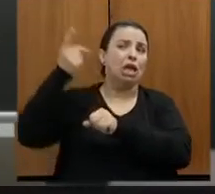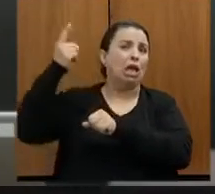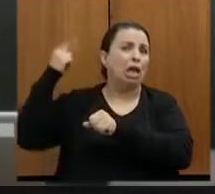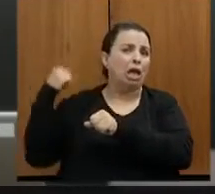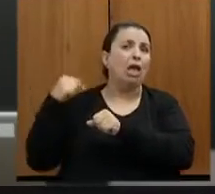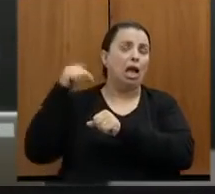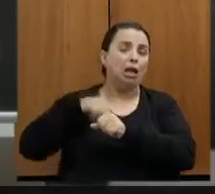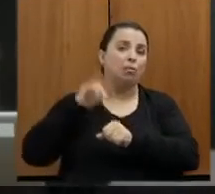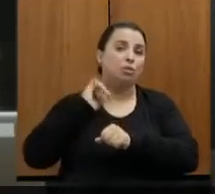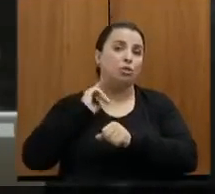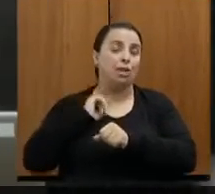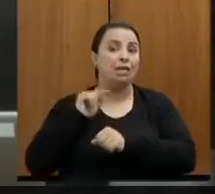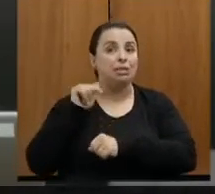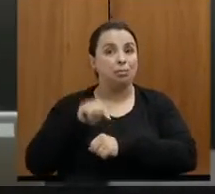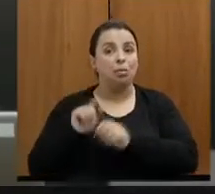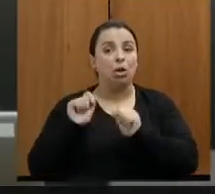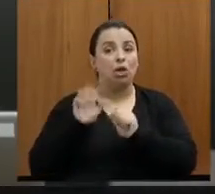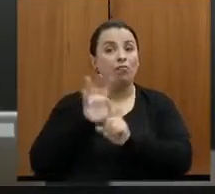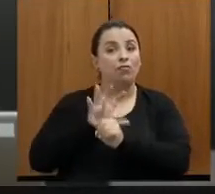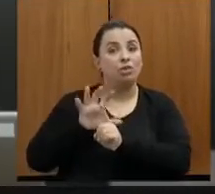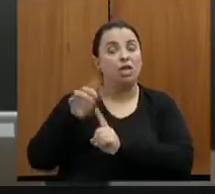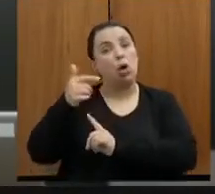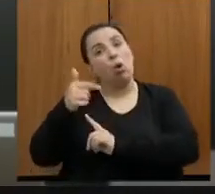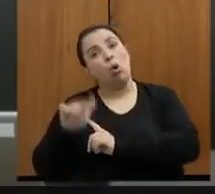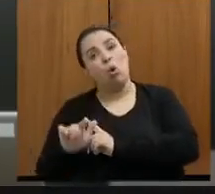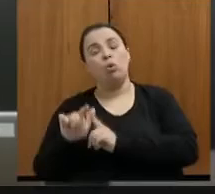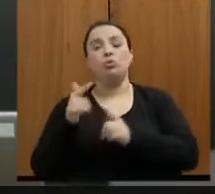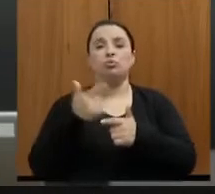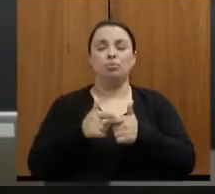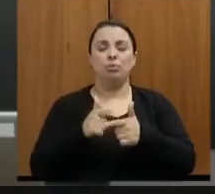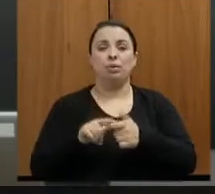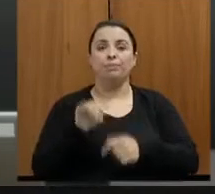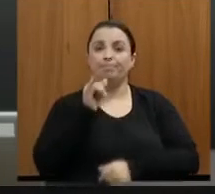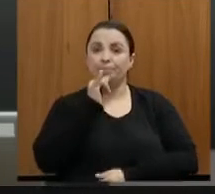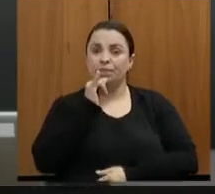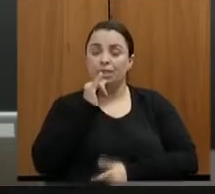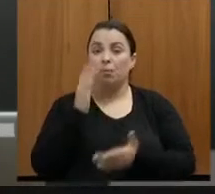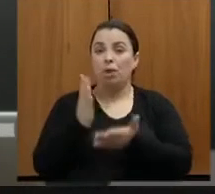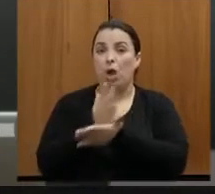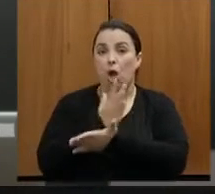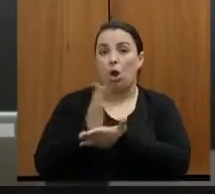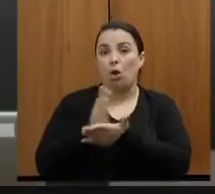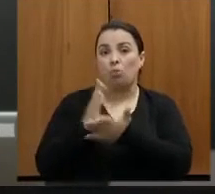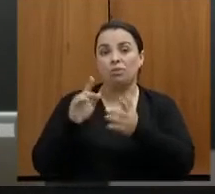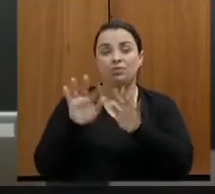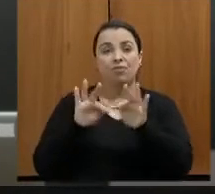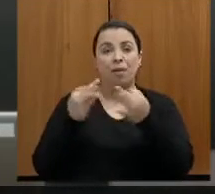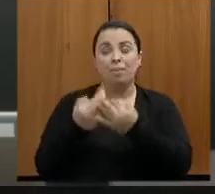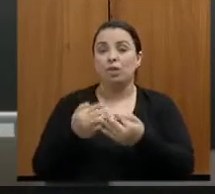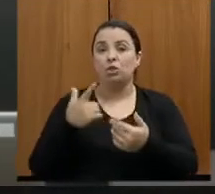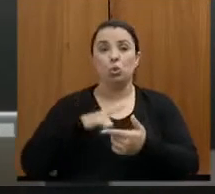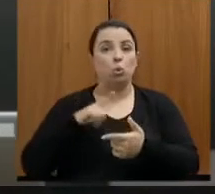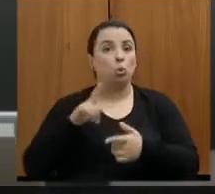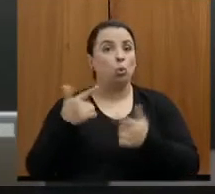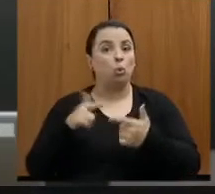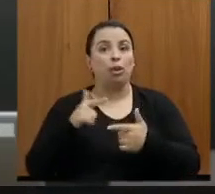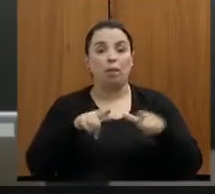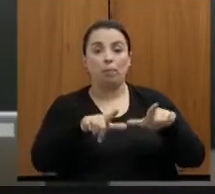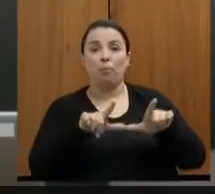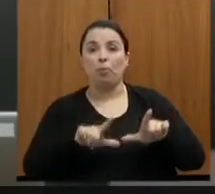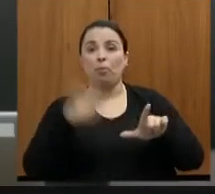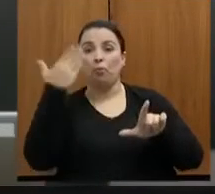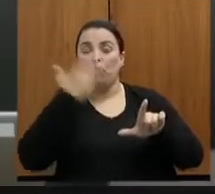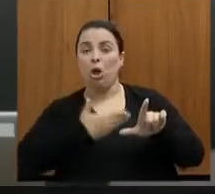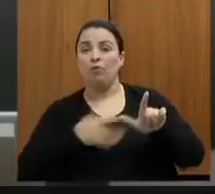que nós temos. Muitas famílias, por não ter o título da propriedade, elas não conseguem